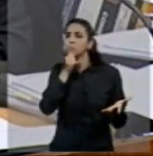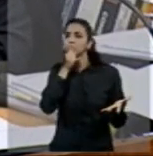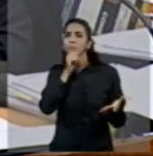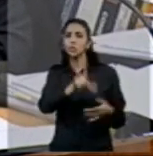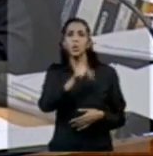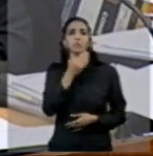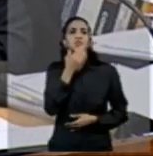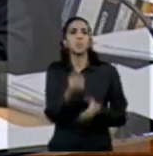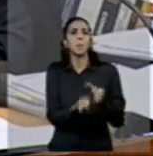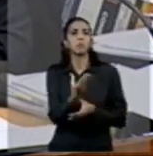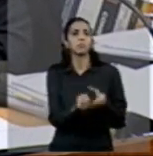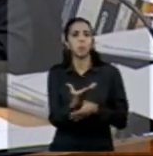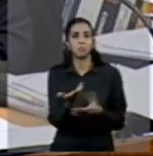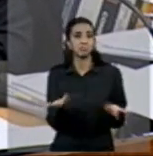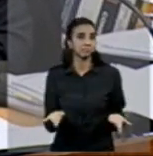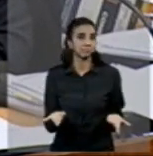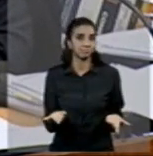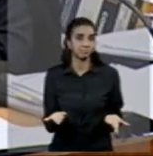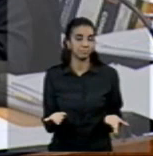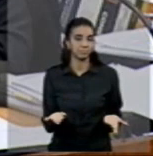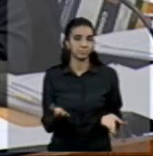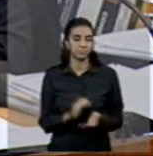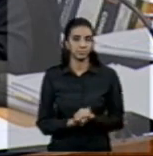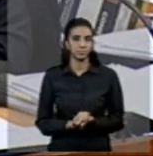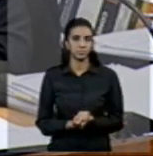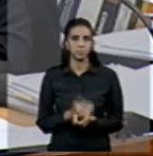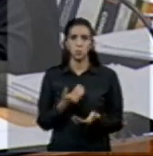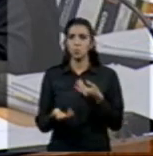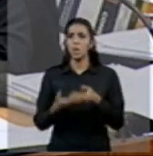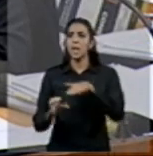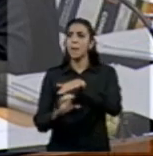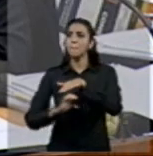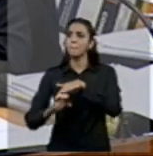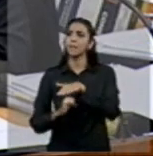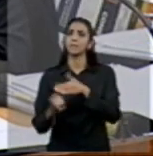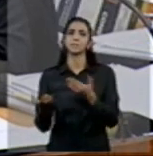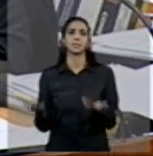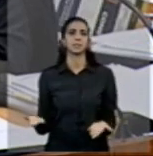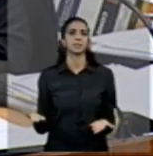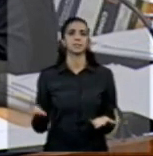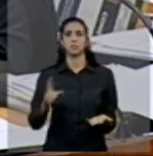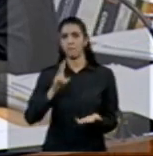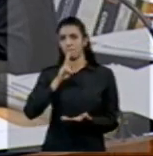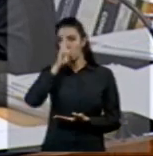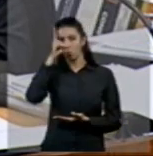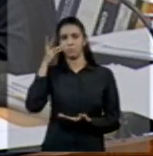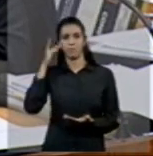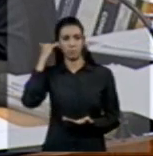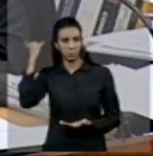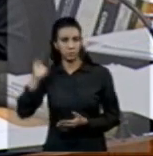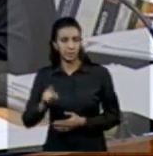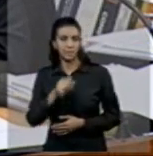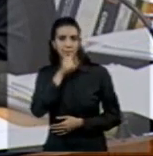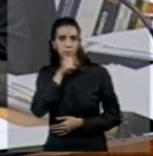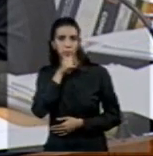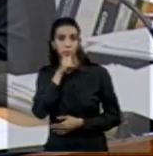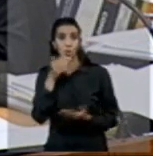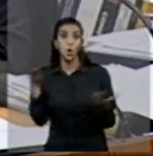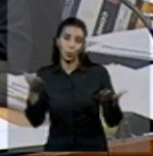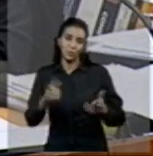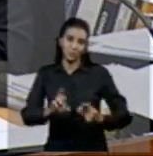de produção. Toda grande empresa, essa é a grande diferença das empresas